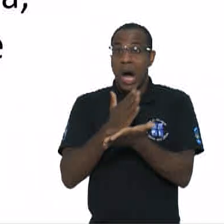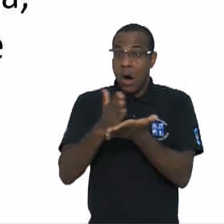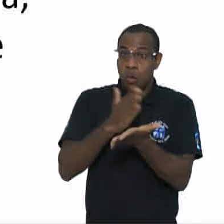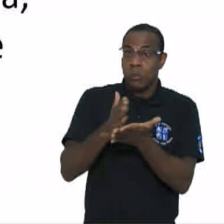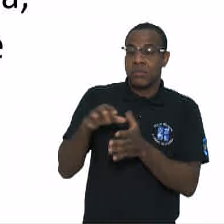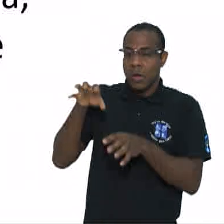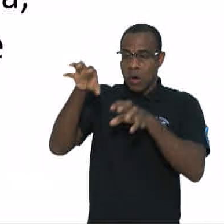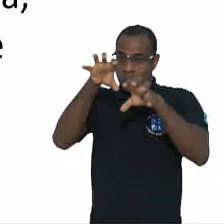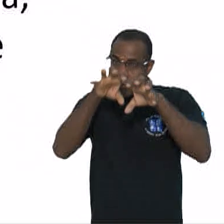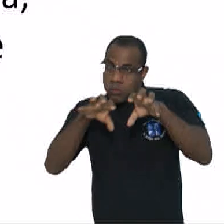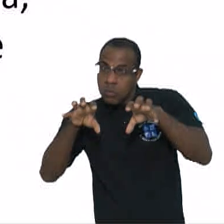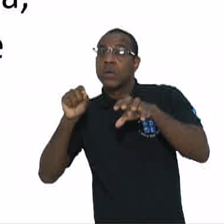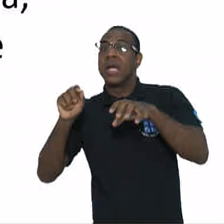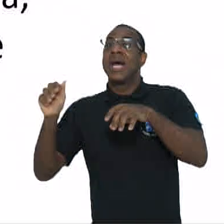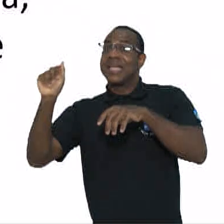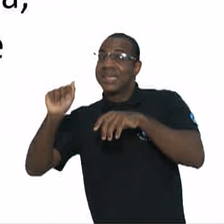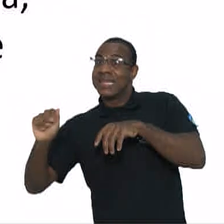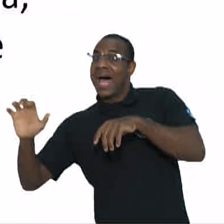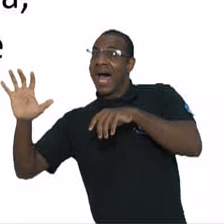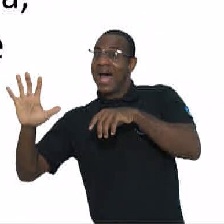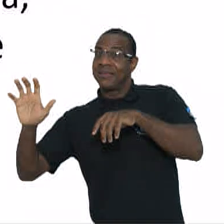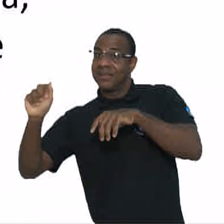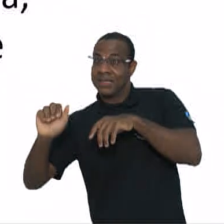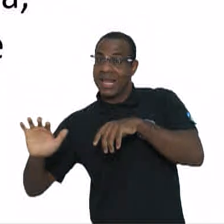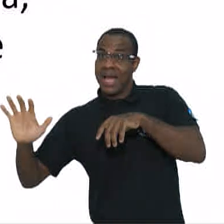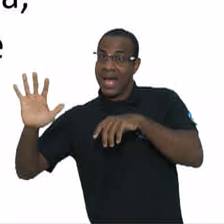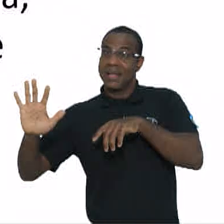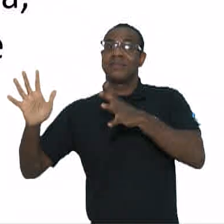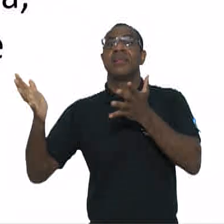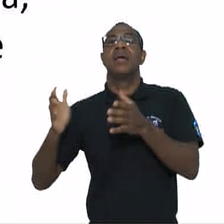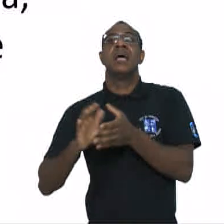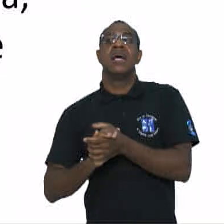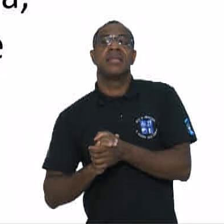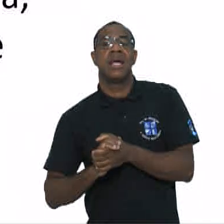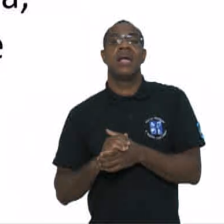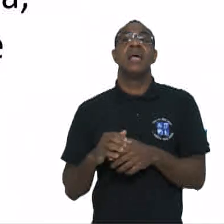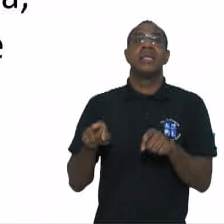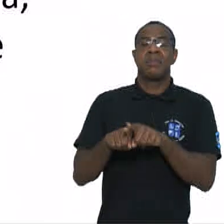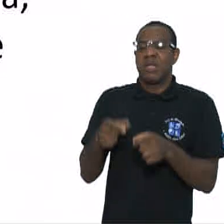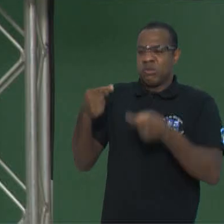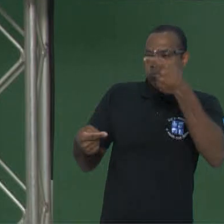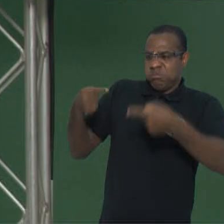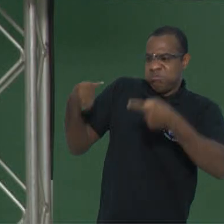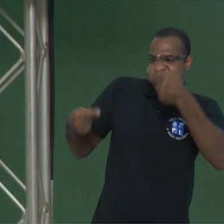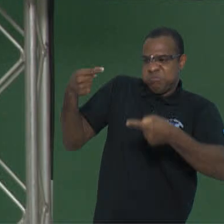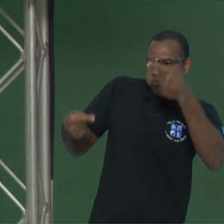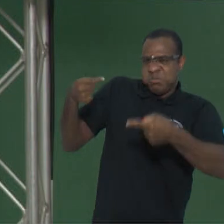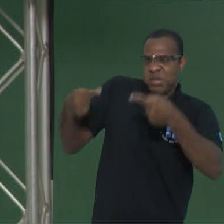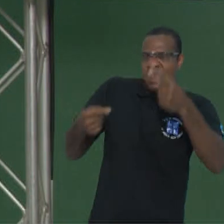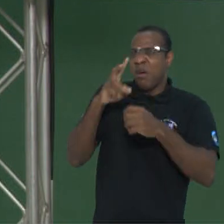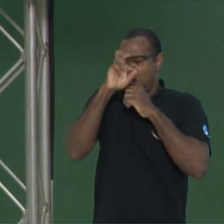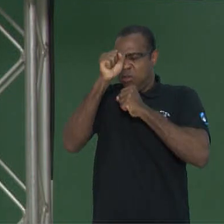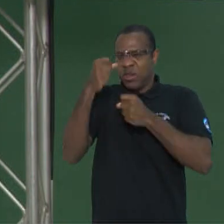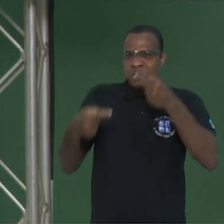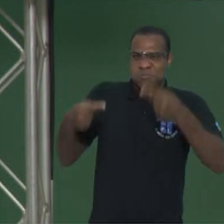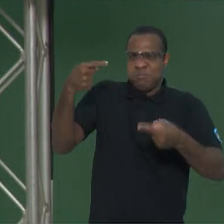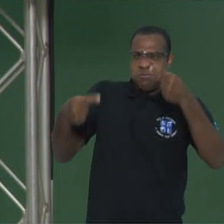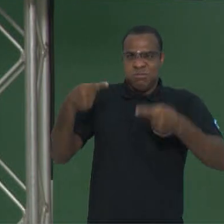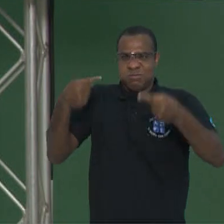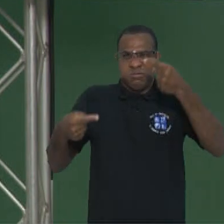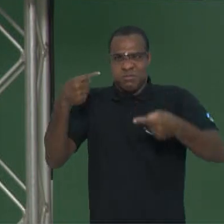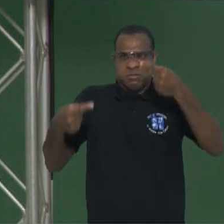Latina, que são regiões que as potências europeias disputavam entre si com muita força, né? Brigavam